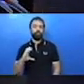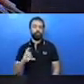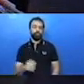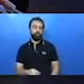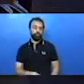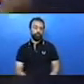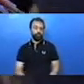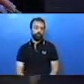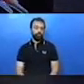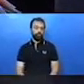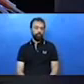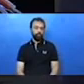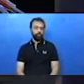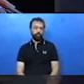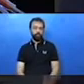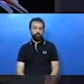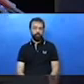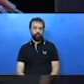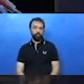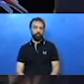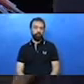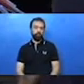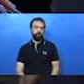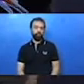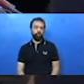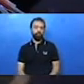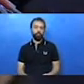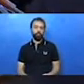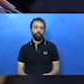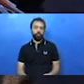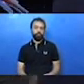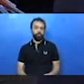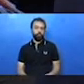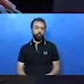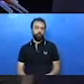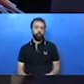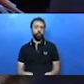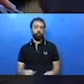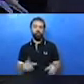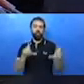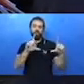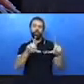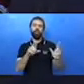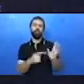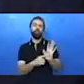das imagens mostra que sobre a estrada está demarcada uma